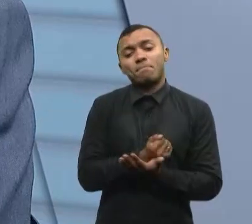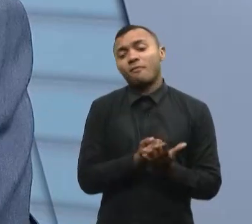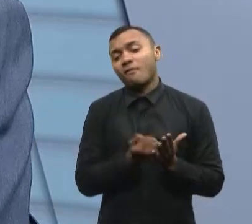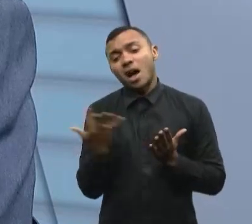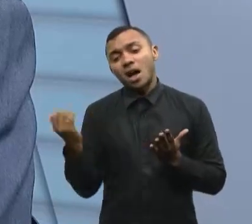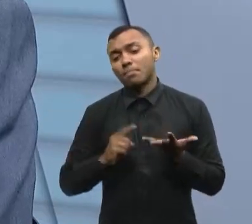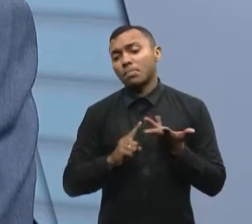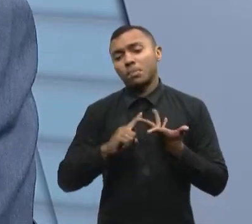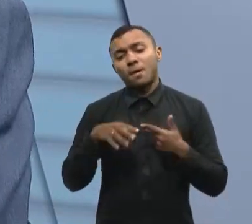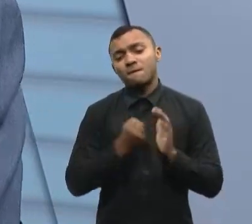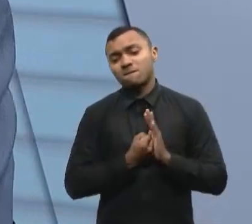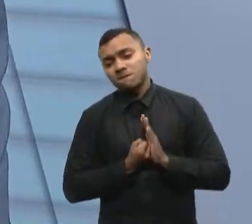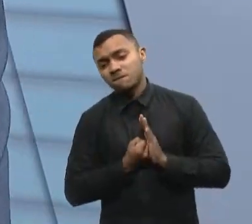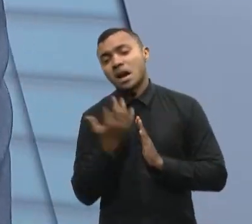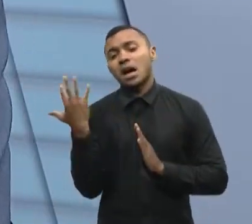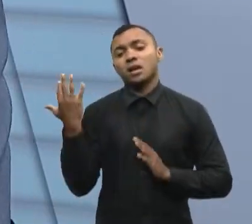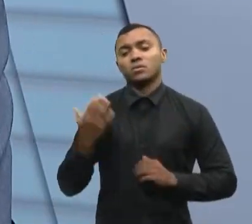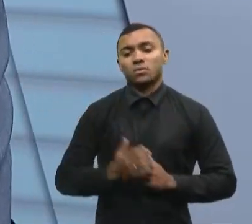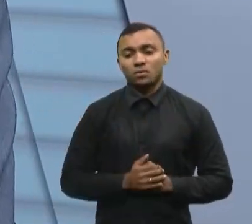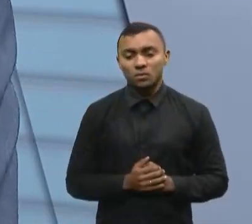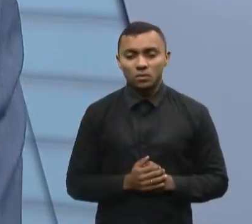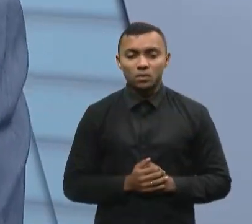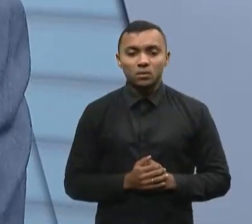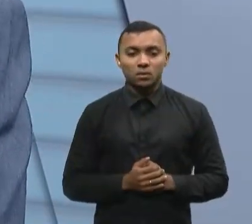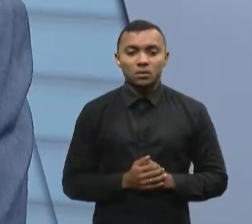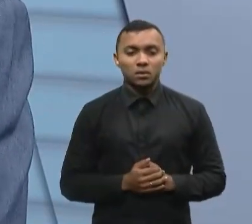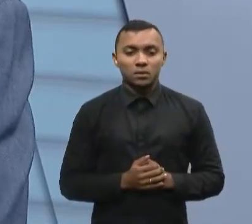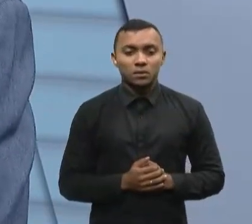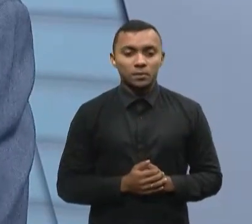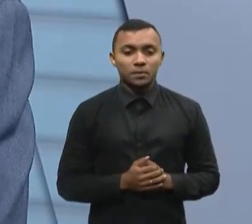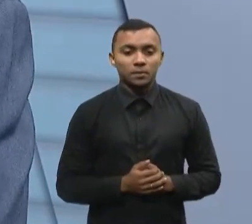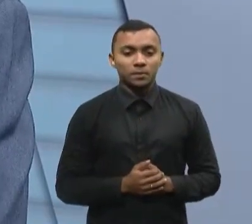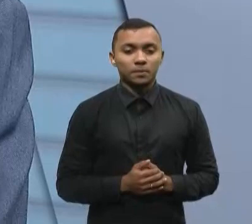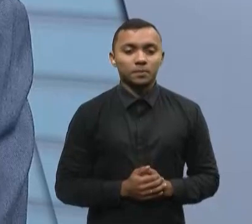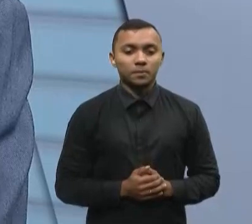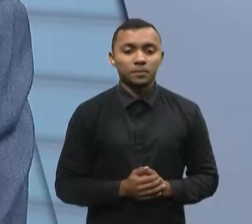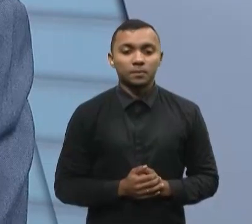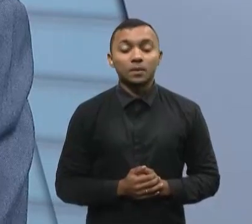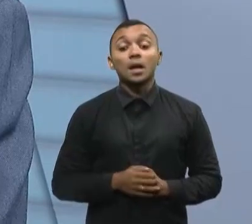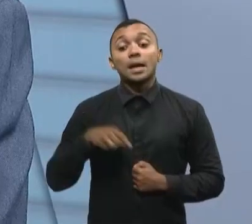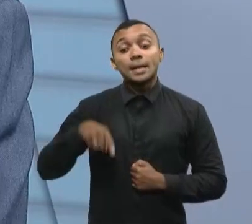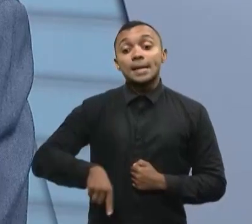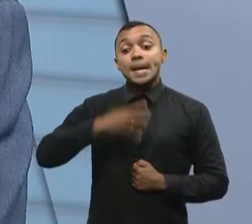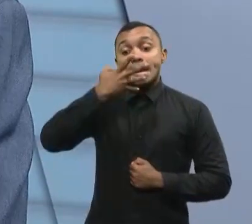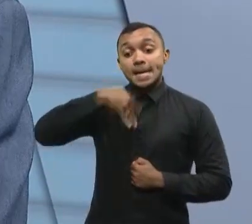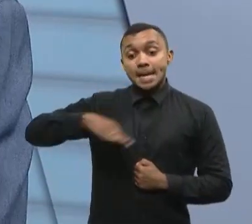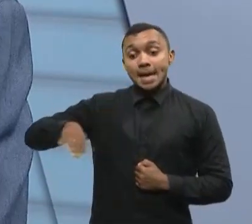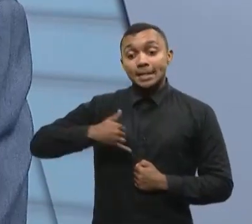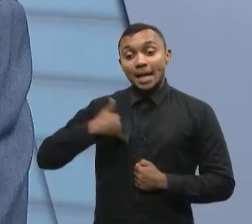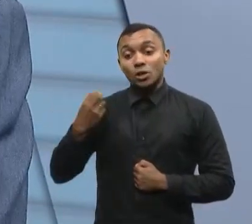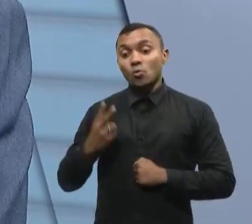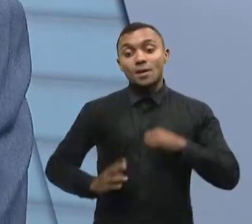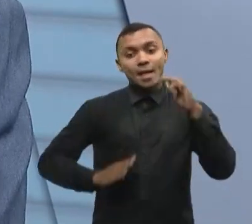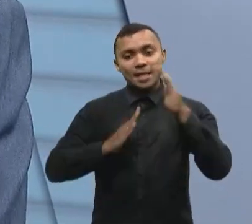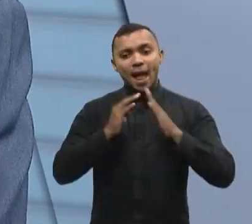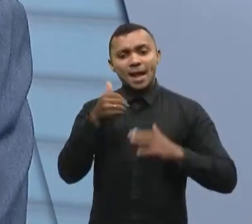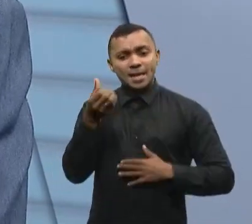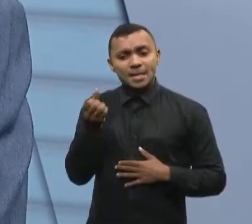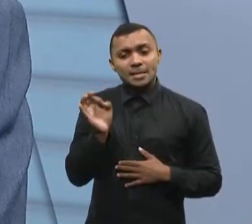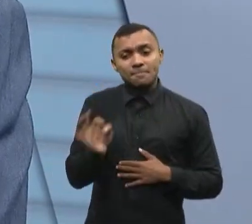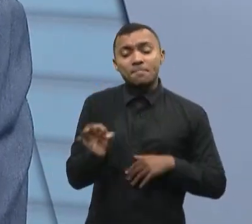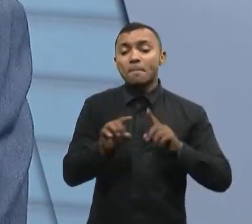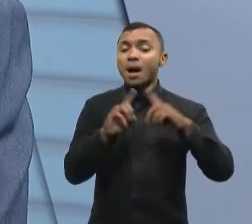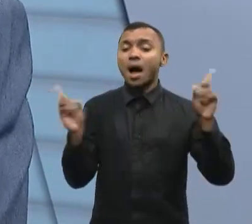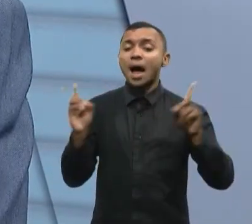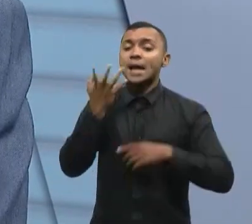ser alfabetizada, né? Sim. Porque isso... Porque aqui vocês trabalham com criança de 2 a 16 anos, não é isso? Isso. Mas uma criança